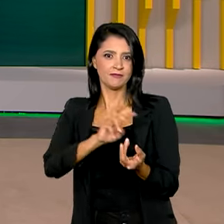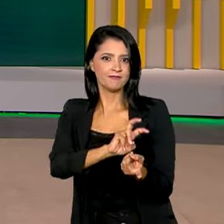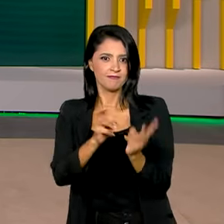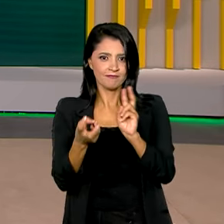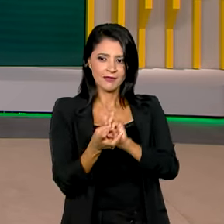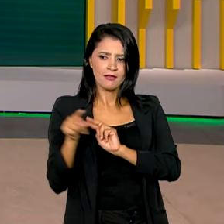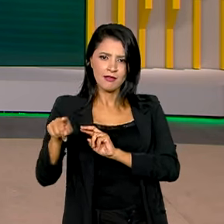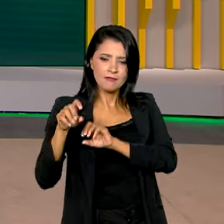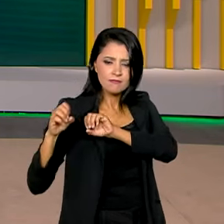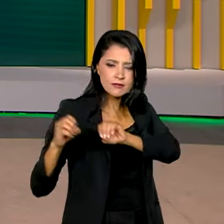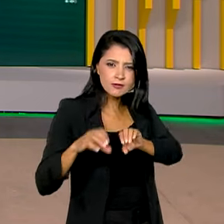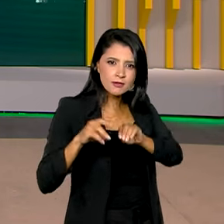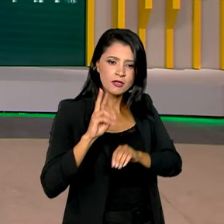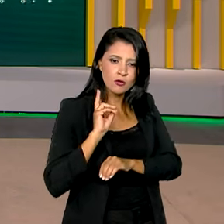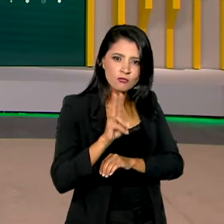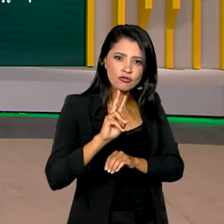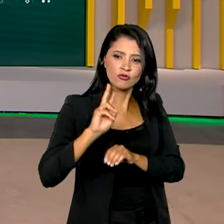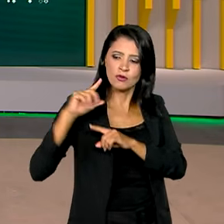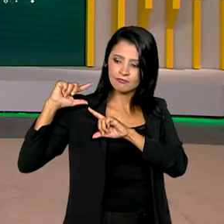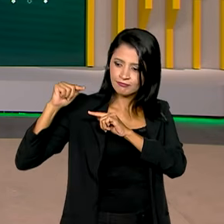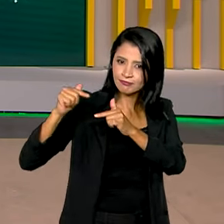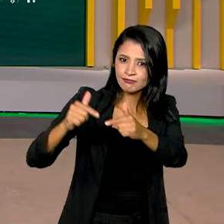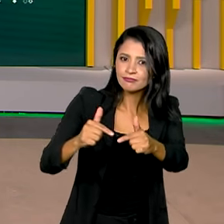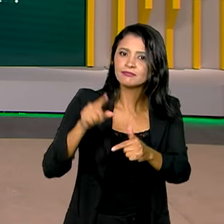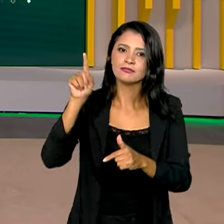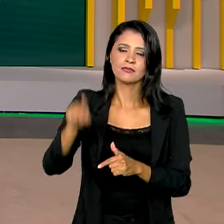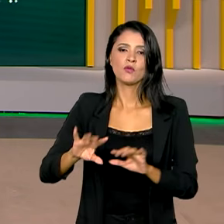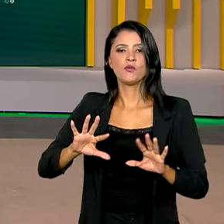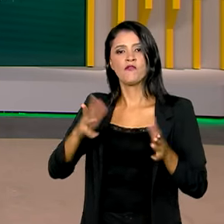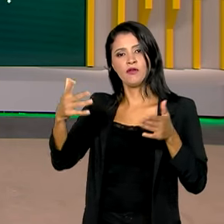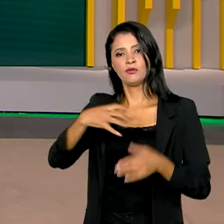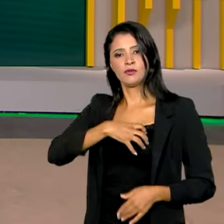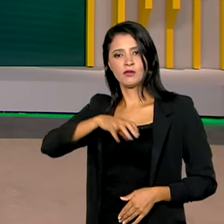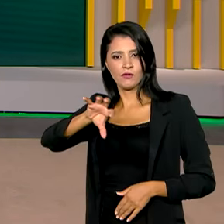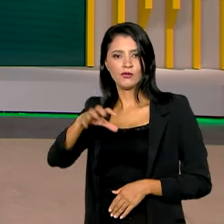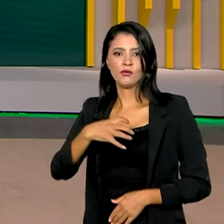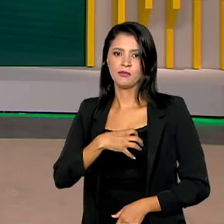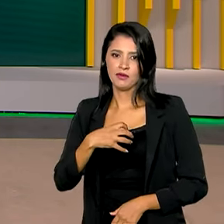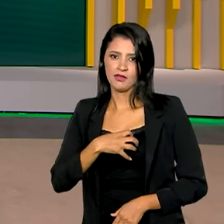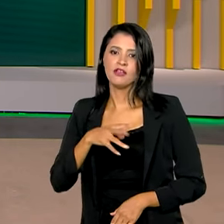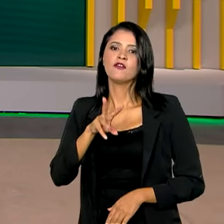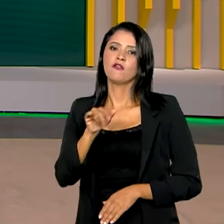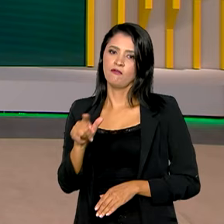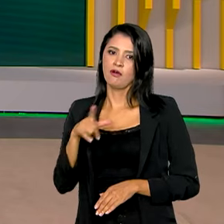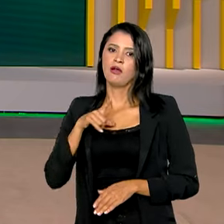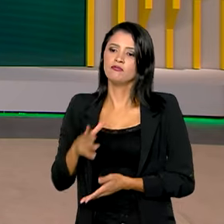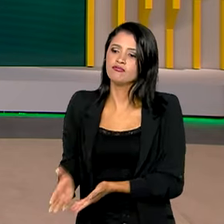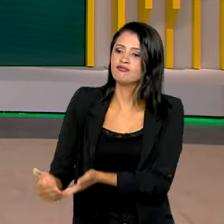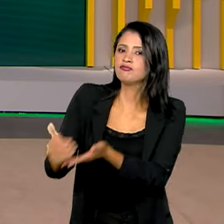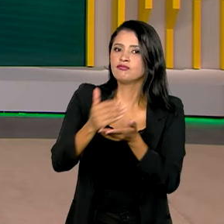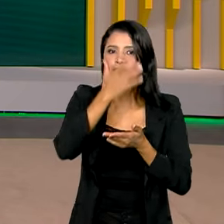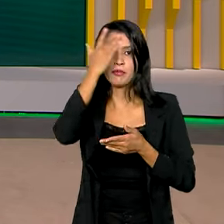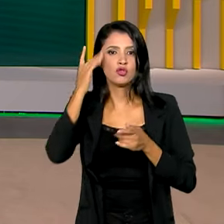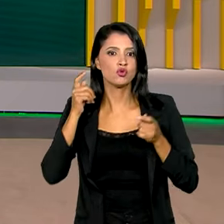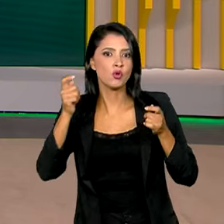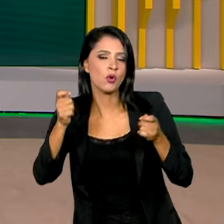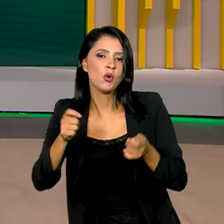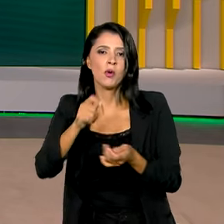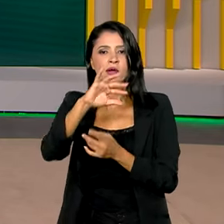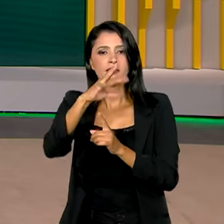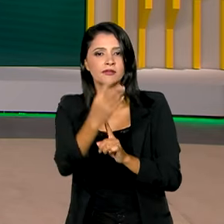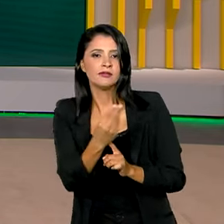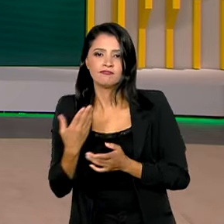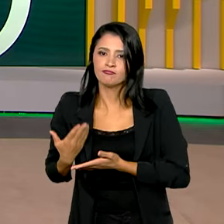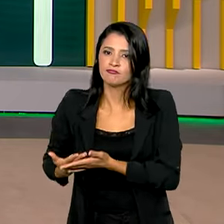a arte e mantêm viva a tradição, um evento em Salvador, na Bahia, vai reunir ativistas, artistas,